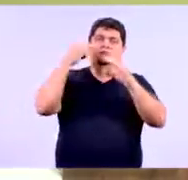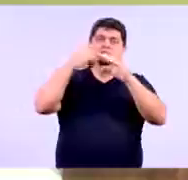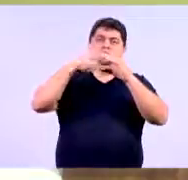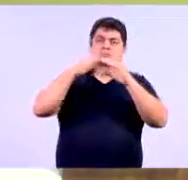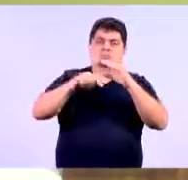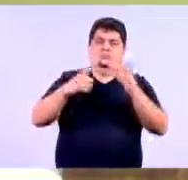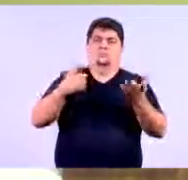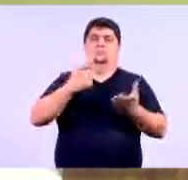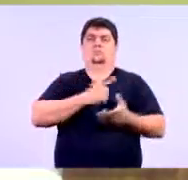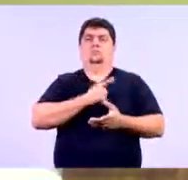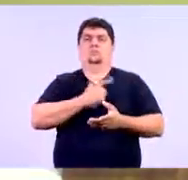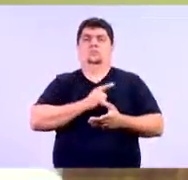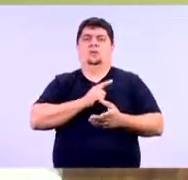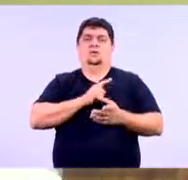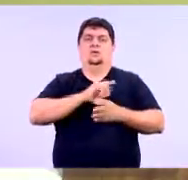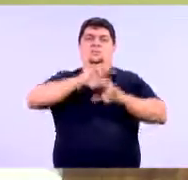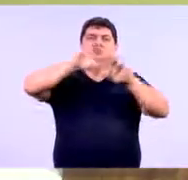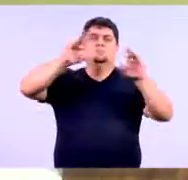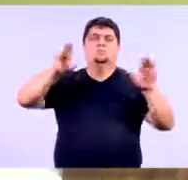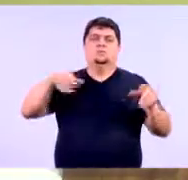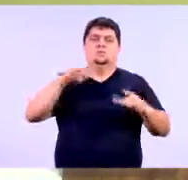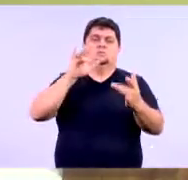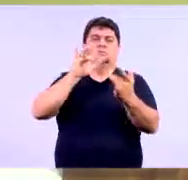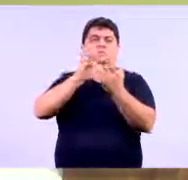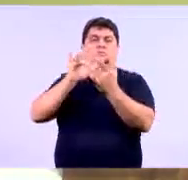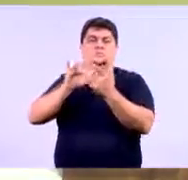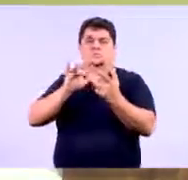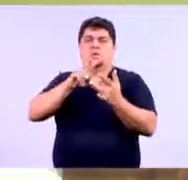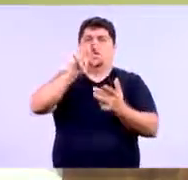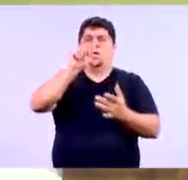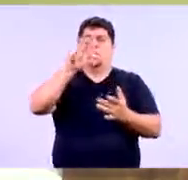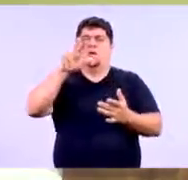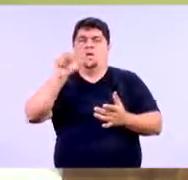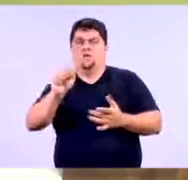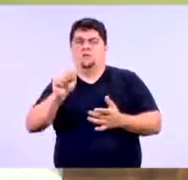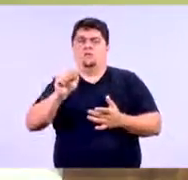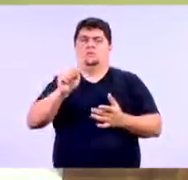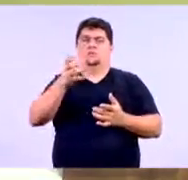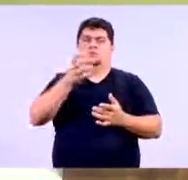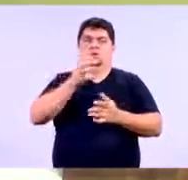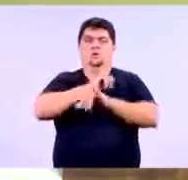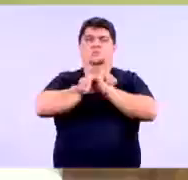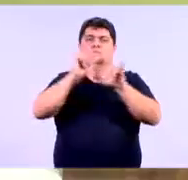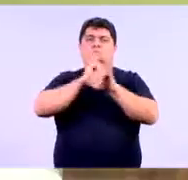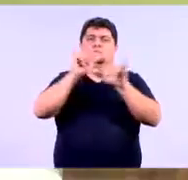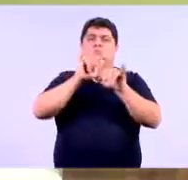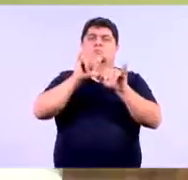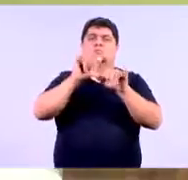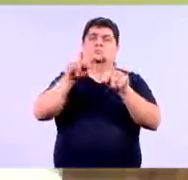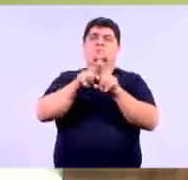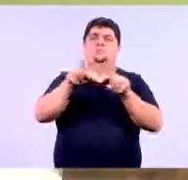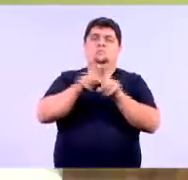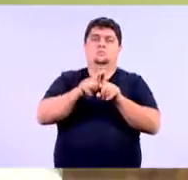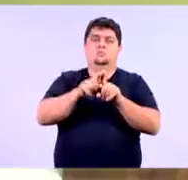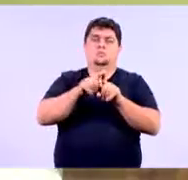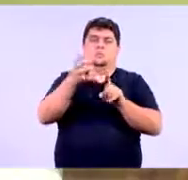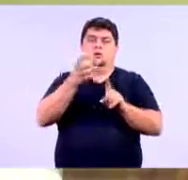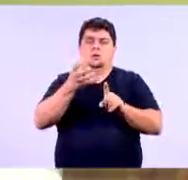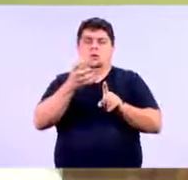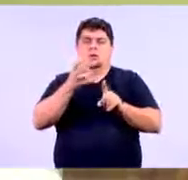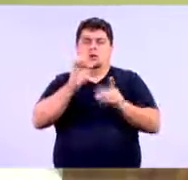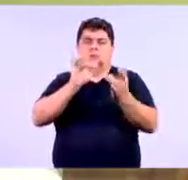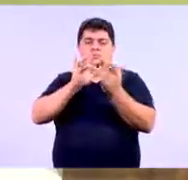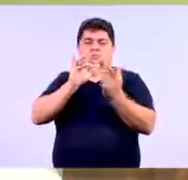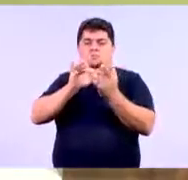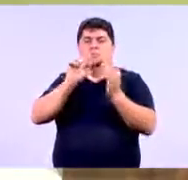IFRO, existem as formas de comunicação, até mesmo o AVA, mas aí eu quero também deixar disponível para vocês. Se alguém quiser me